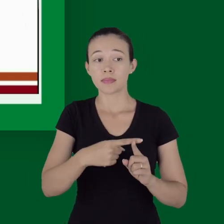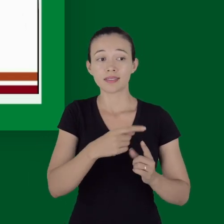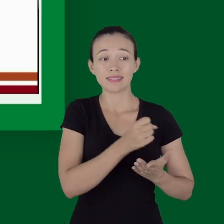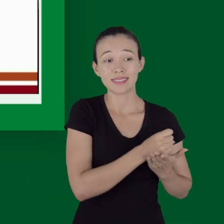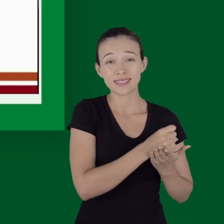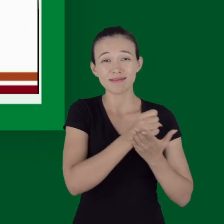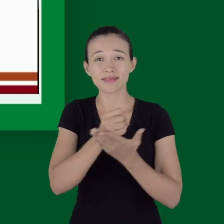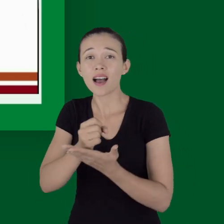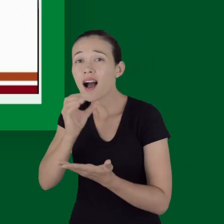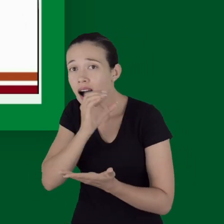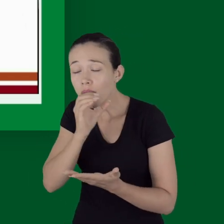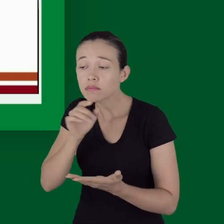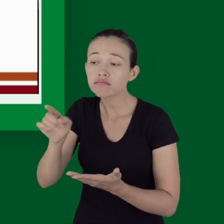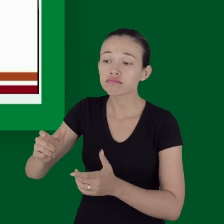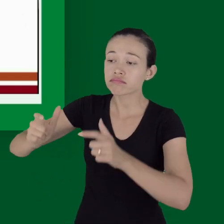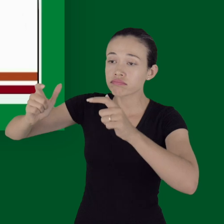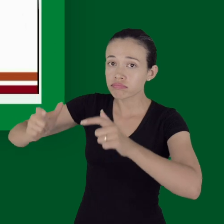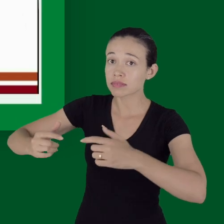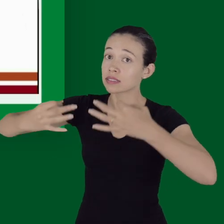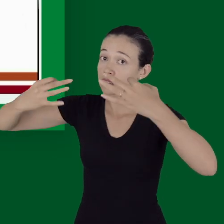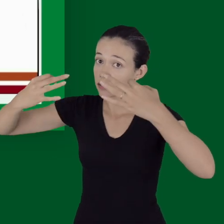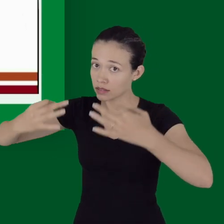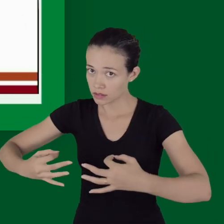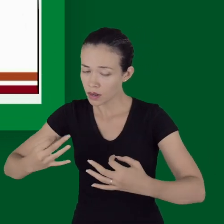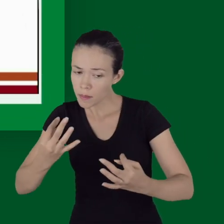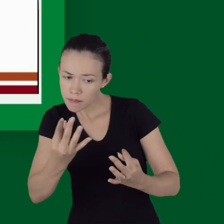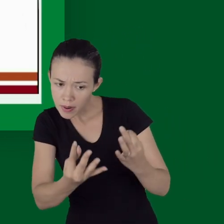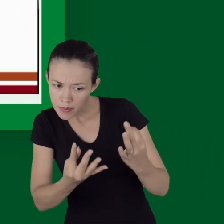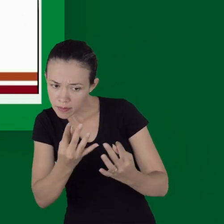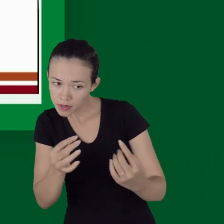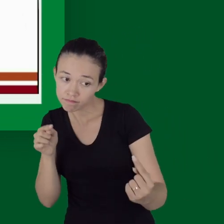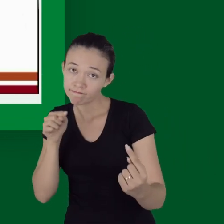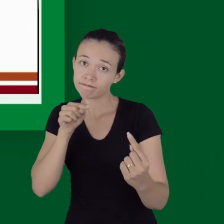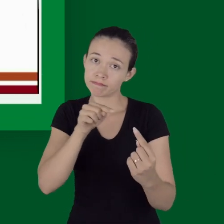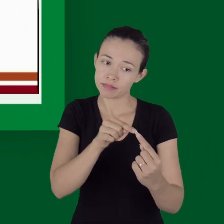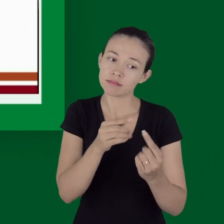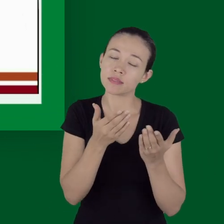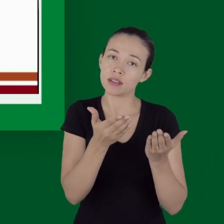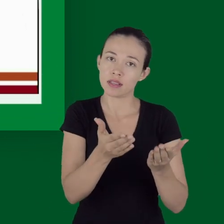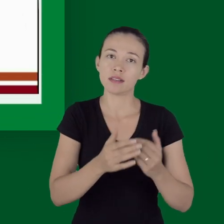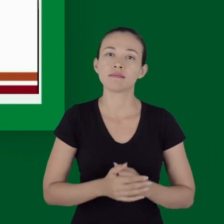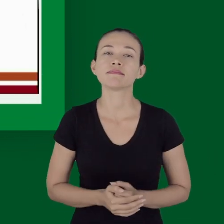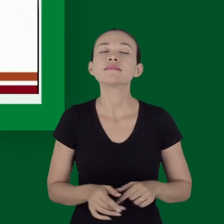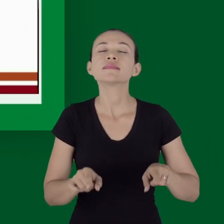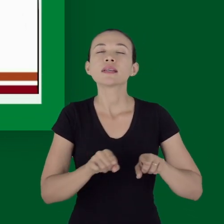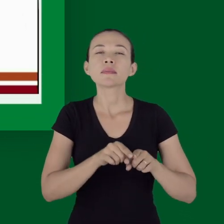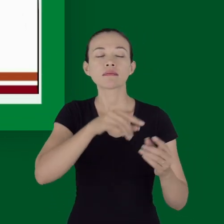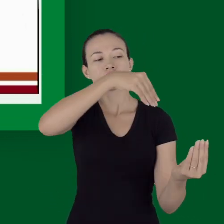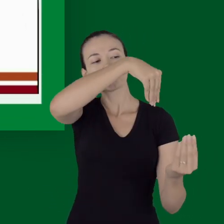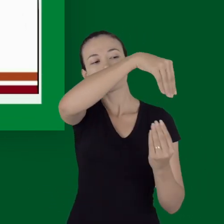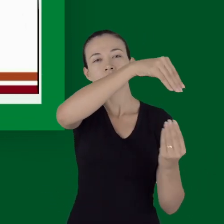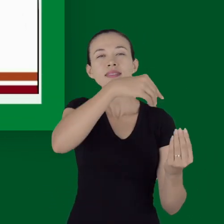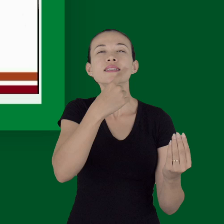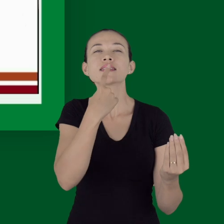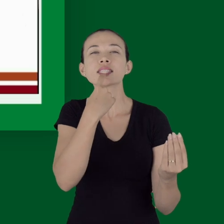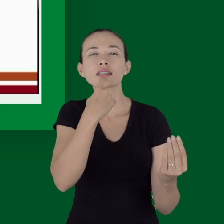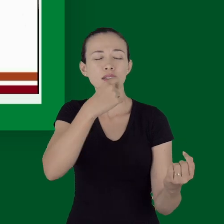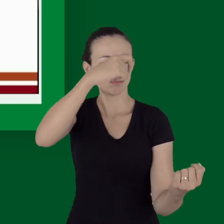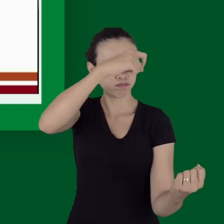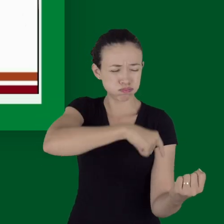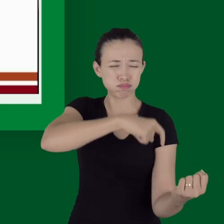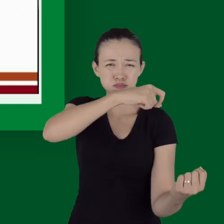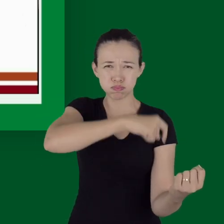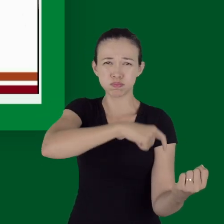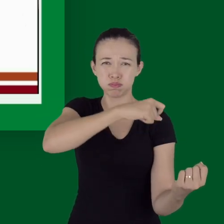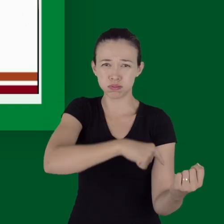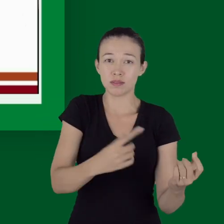paciente pro lugar certo onde ele possa eh receber o tratamento adequado e no ambiente Inter hospitalar